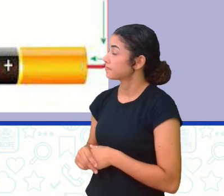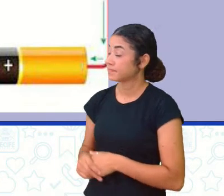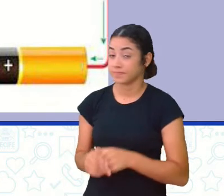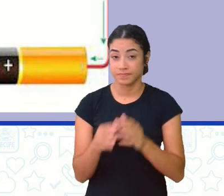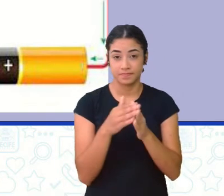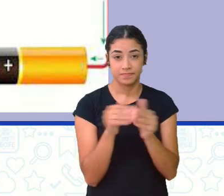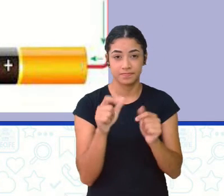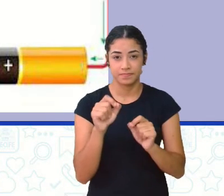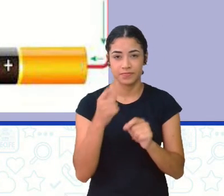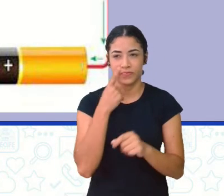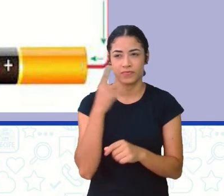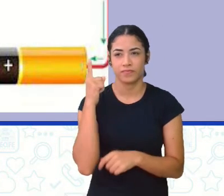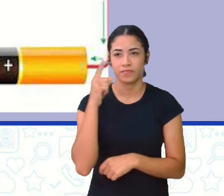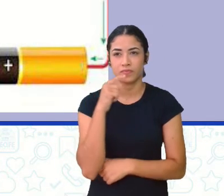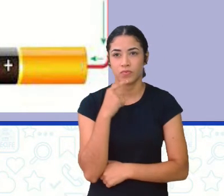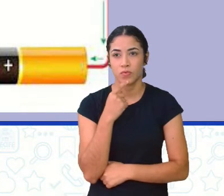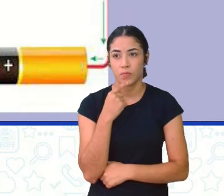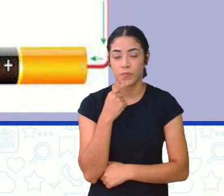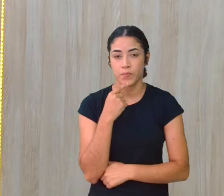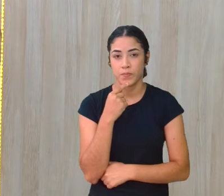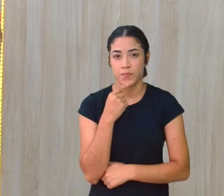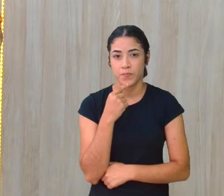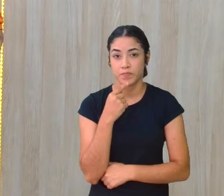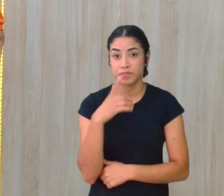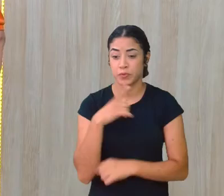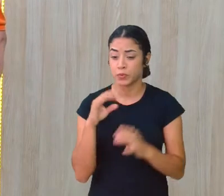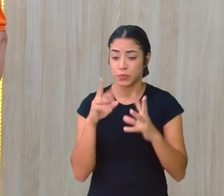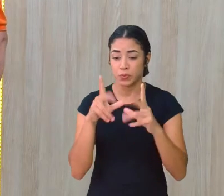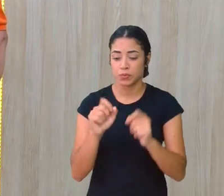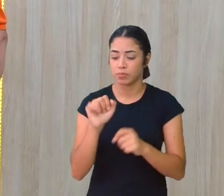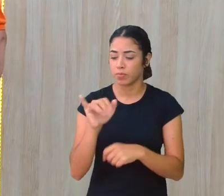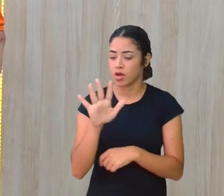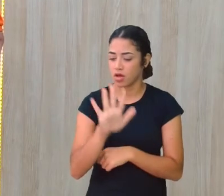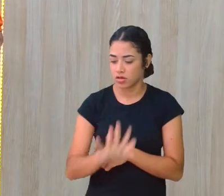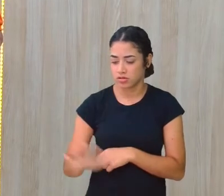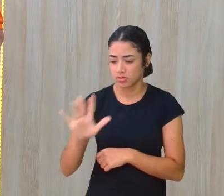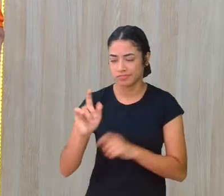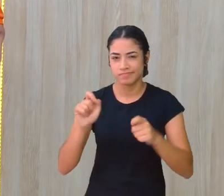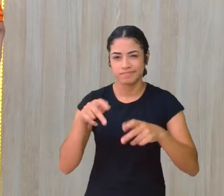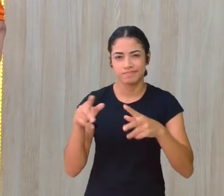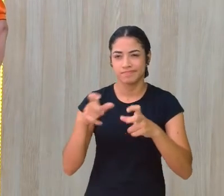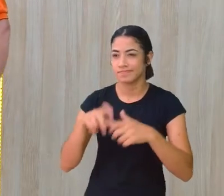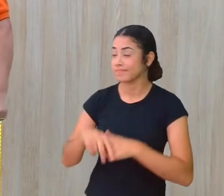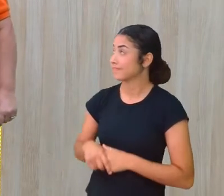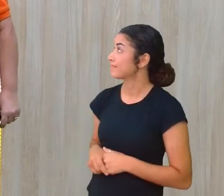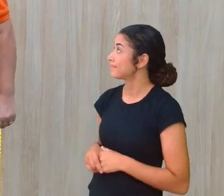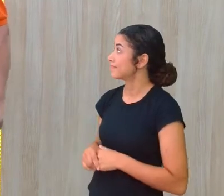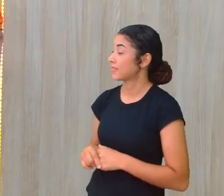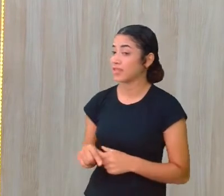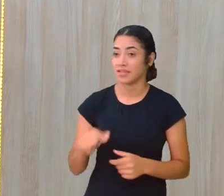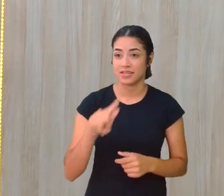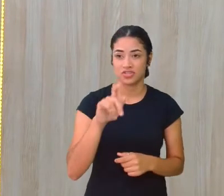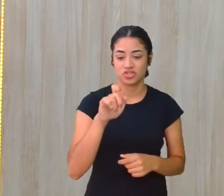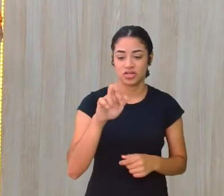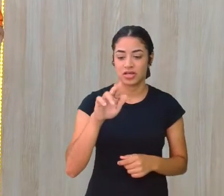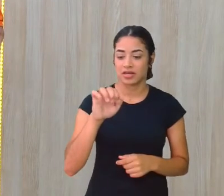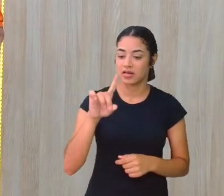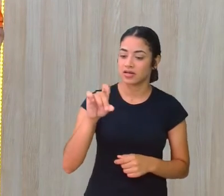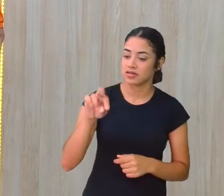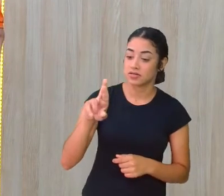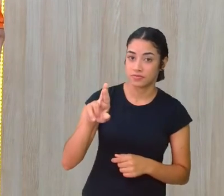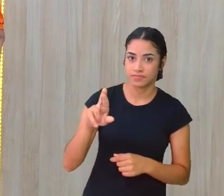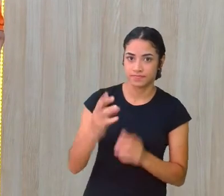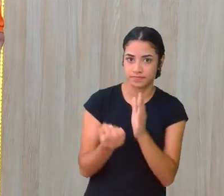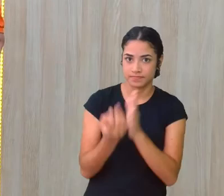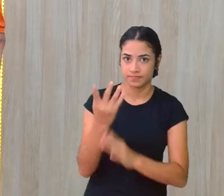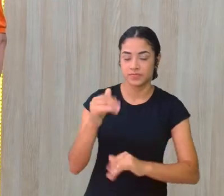para apontar, então a gente está diante de tudo isso. A gente vai ter aqui o gerador, né, a questão aí do gerador da